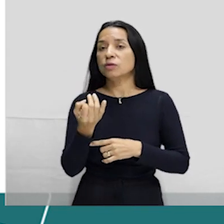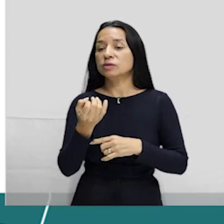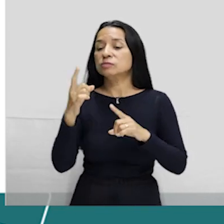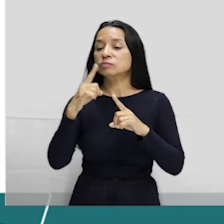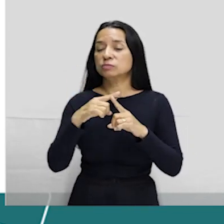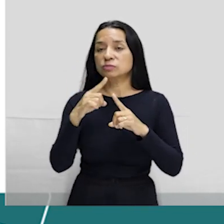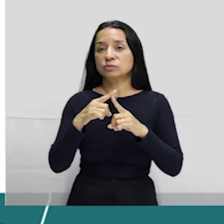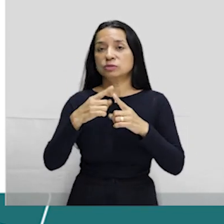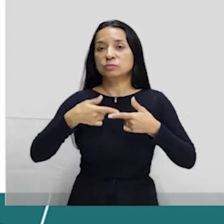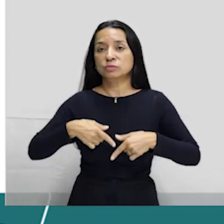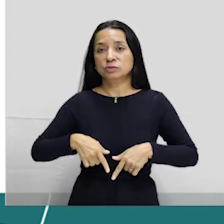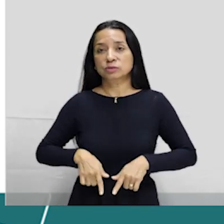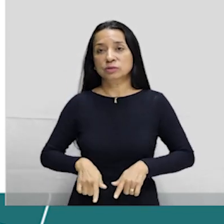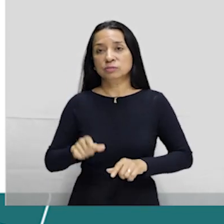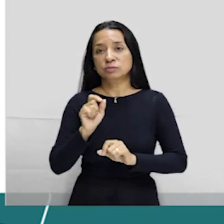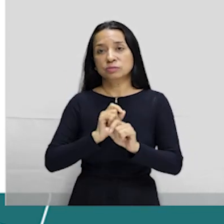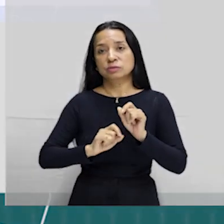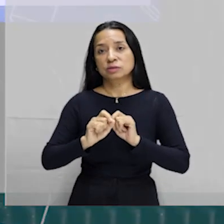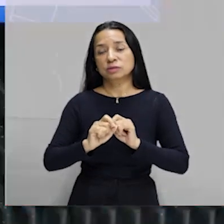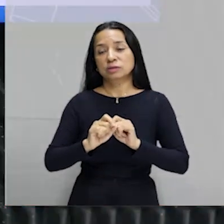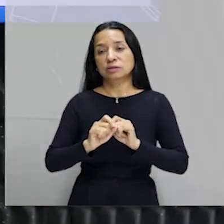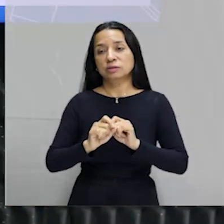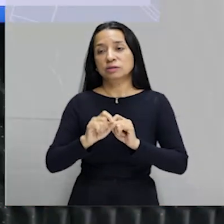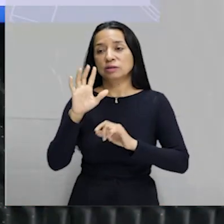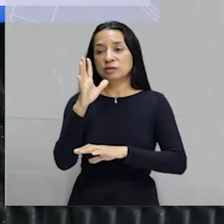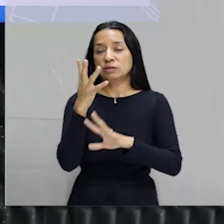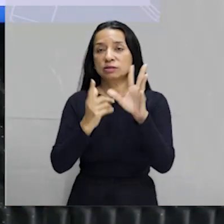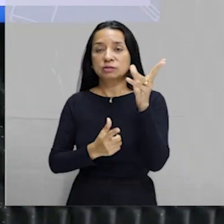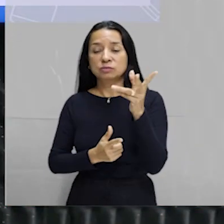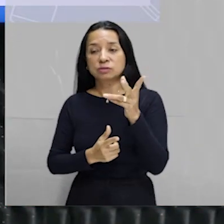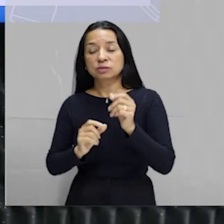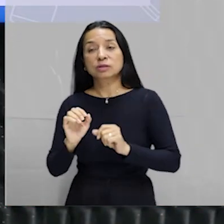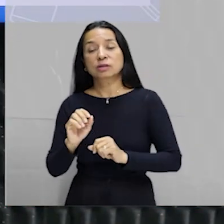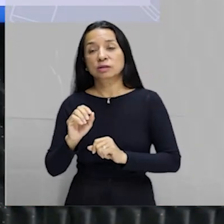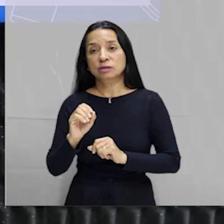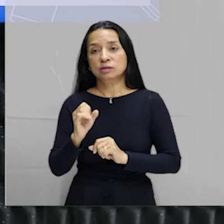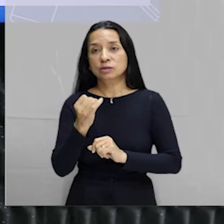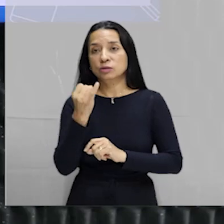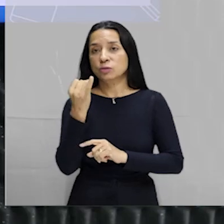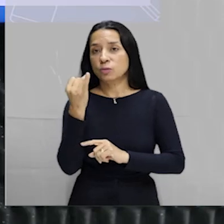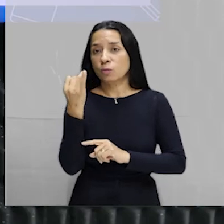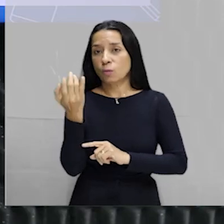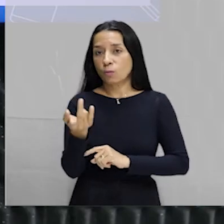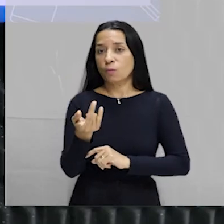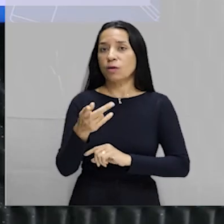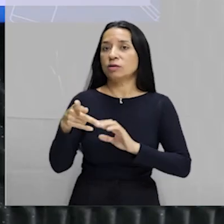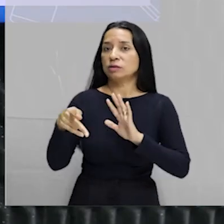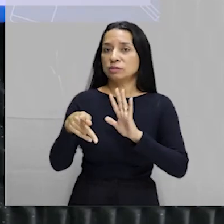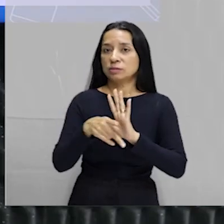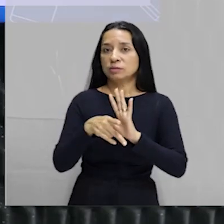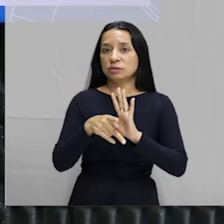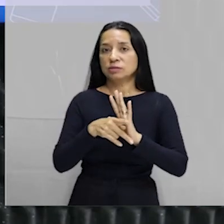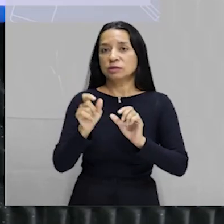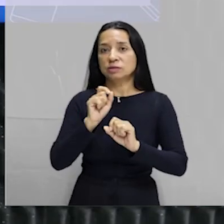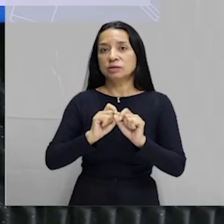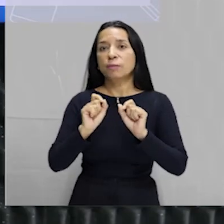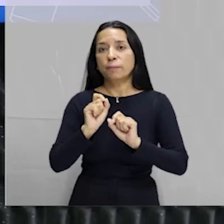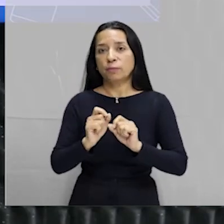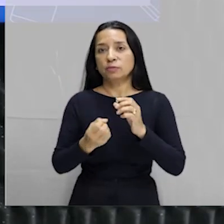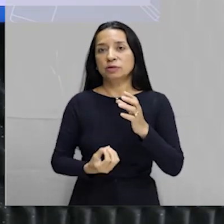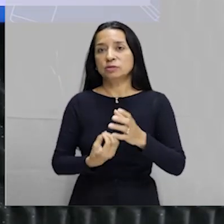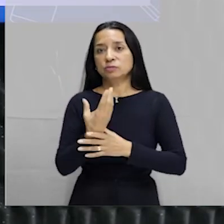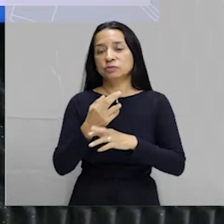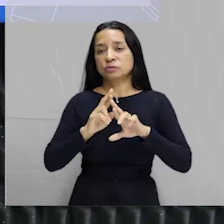de gêmeos que ocorrem na natureza e quais são as peculiaridades, os detalhes que podem surgir ali